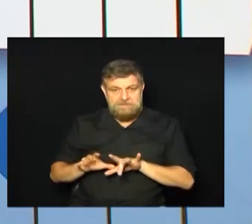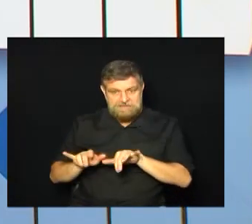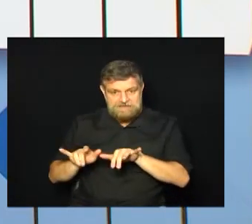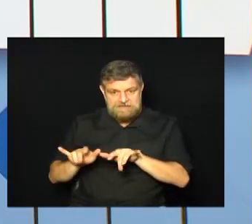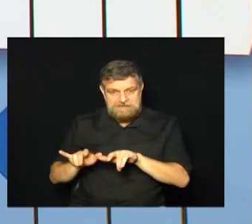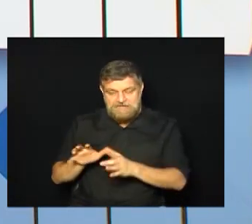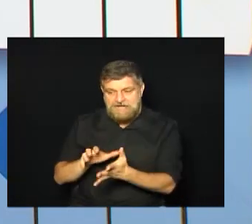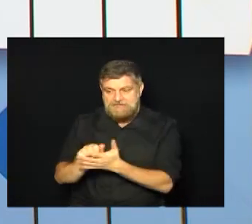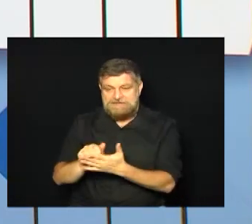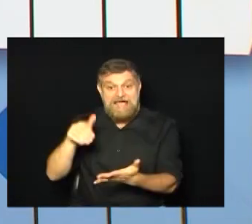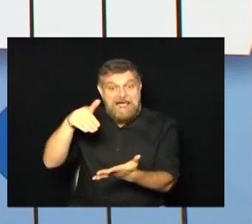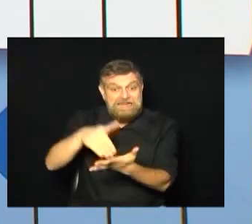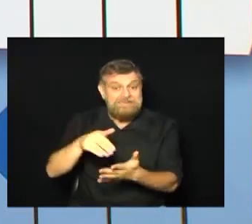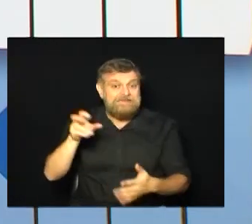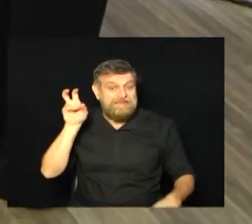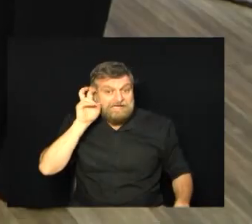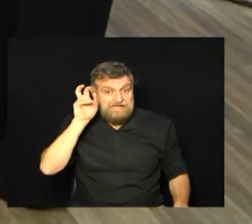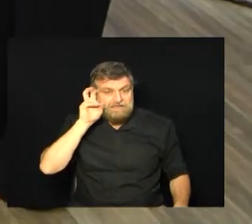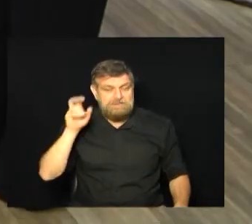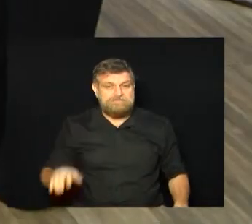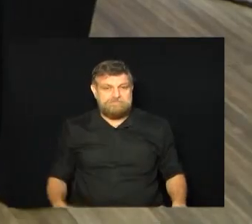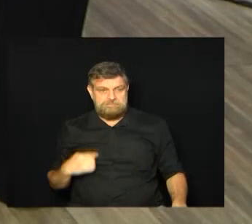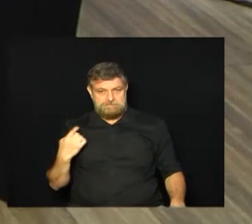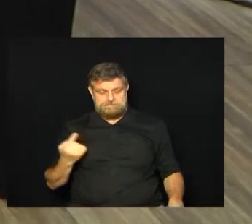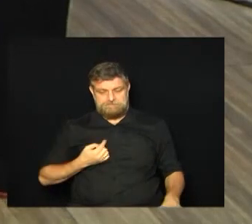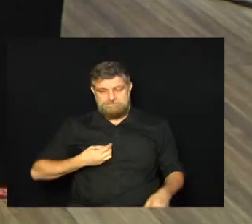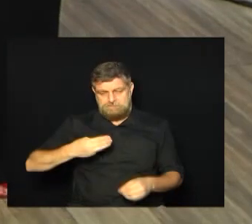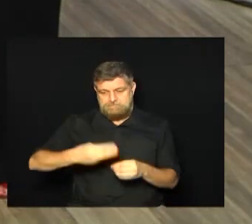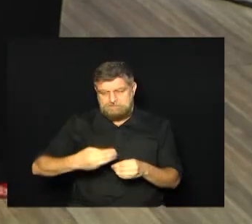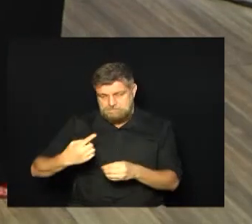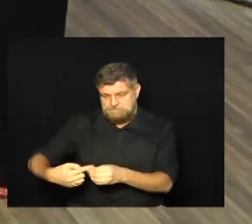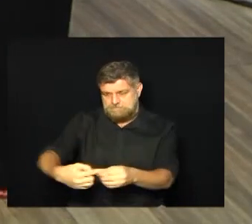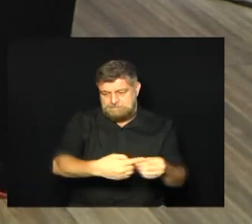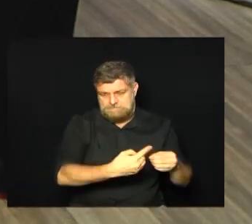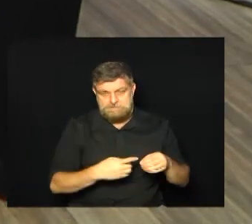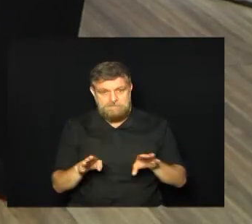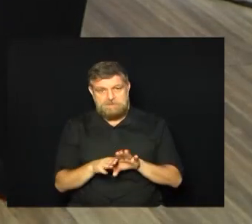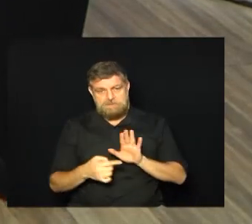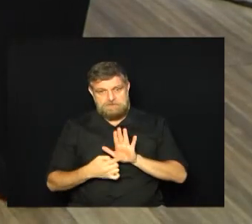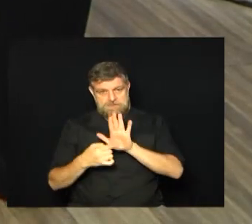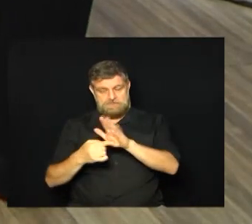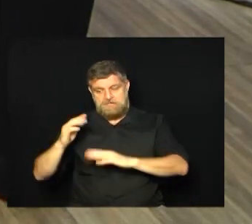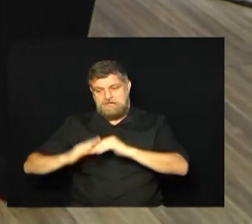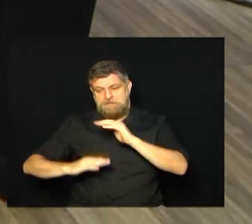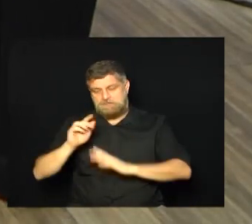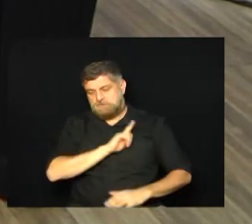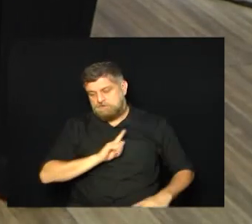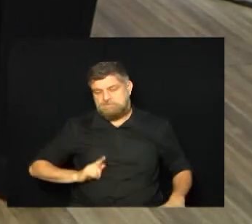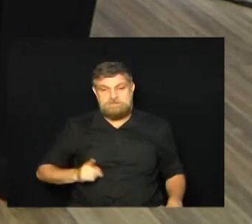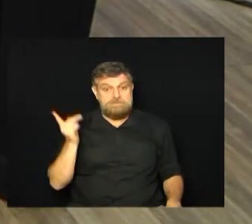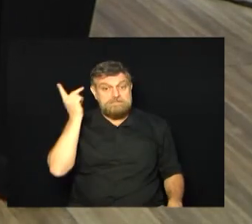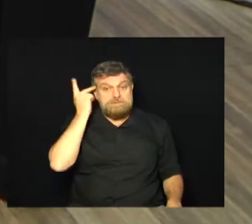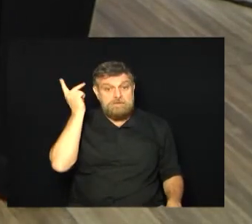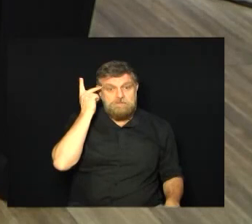que vão até amanhã. A gente continua aqui na nossa região, a gente fala sobre uma iniciativa agora do governo do estado de São